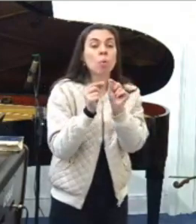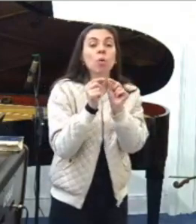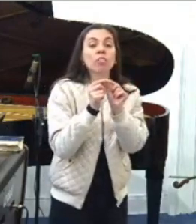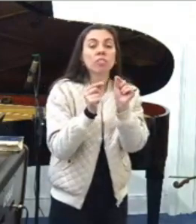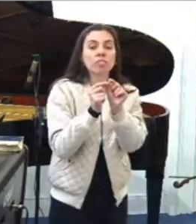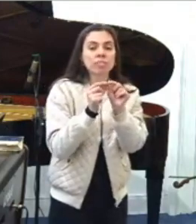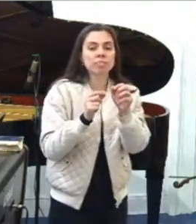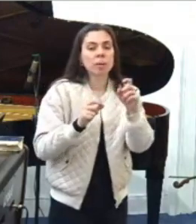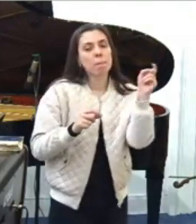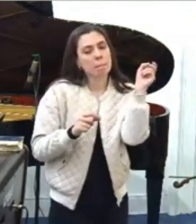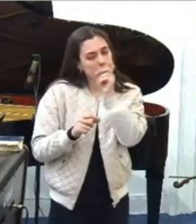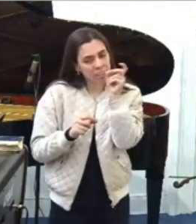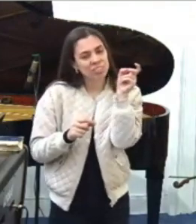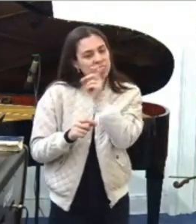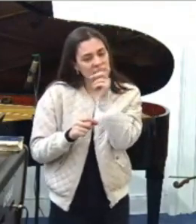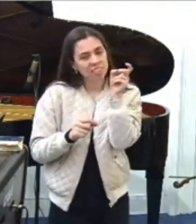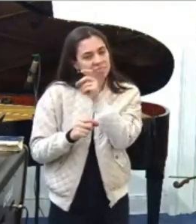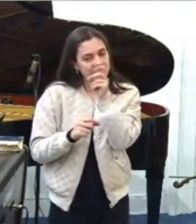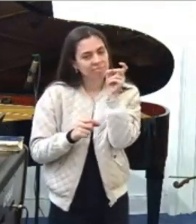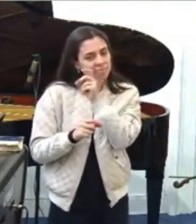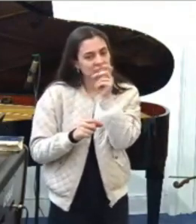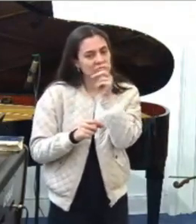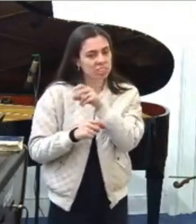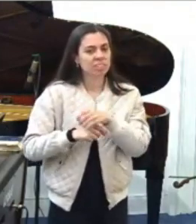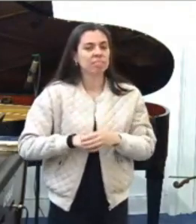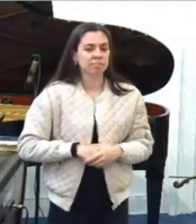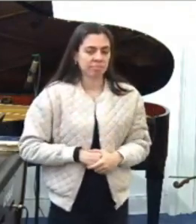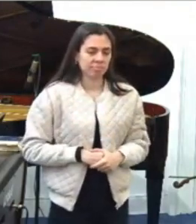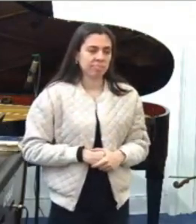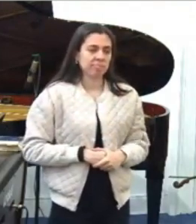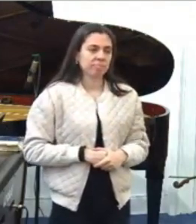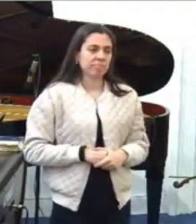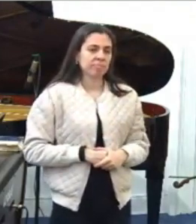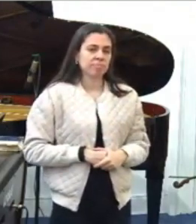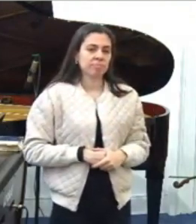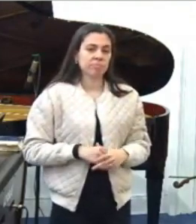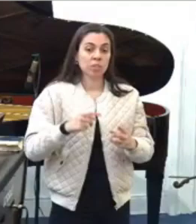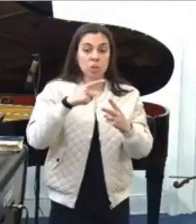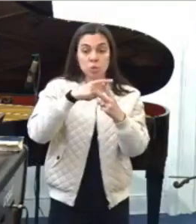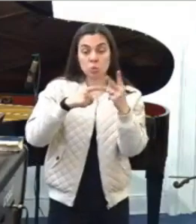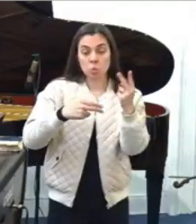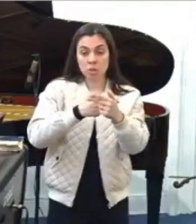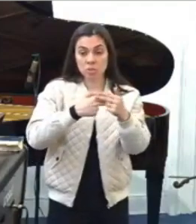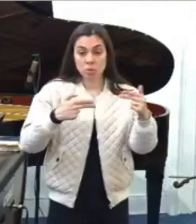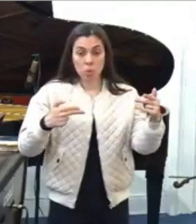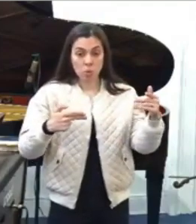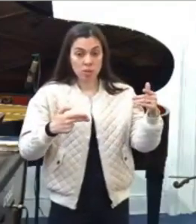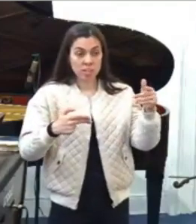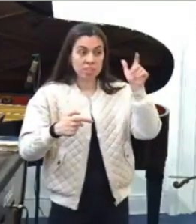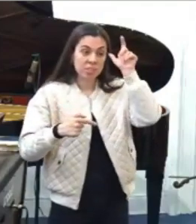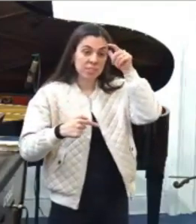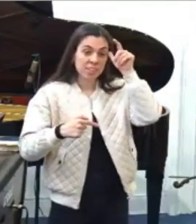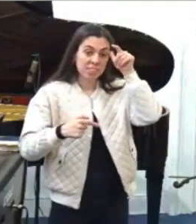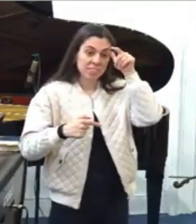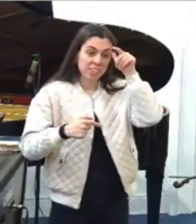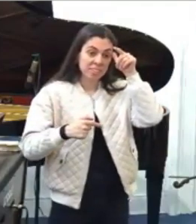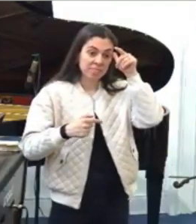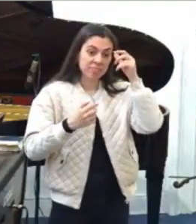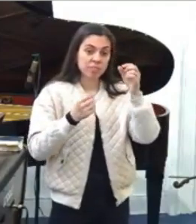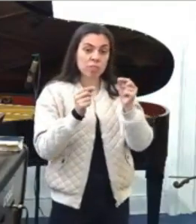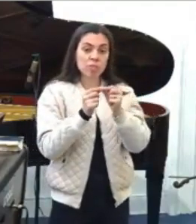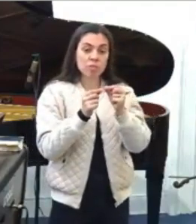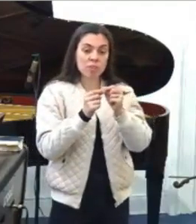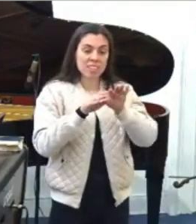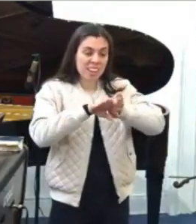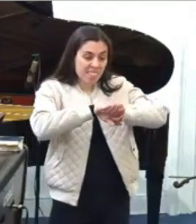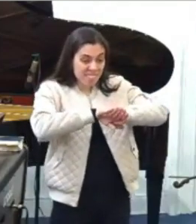Adão e Eva do Senhor e da disposição que eles tinham de servir ao Senhor. Uma das armas que Satanás usa num cenário de perseguição